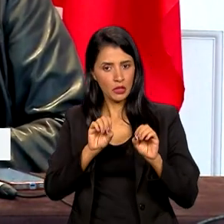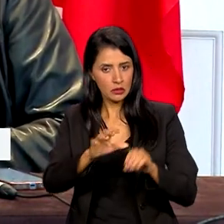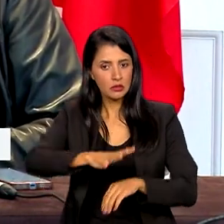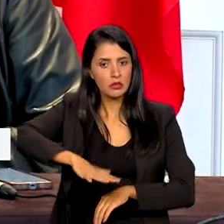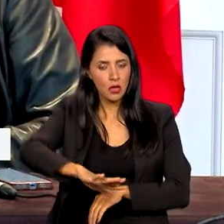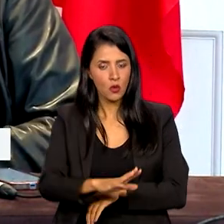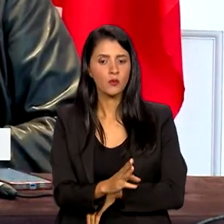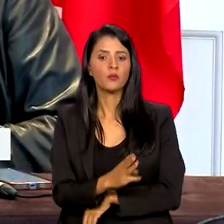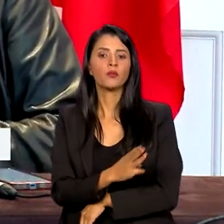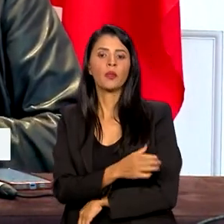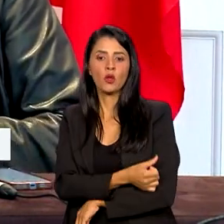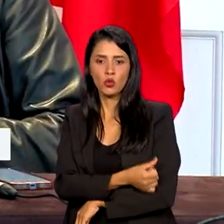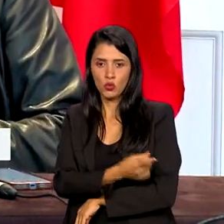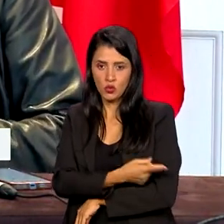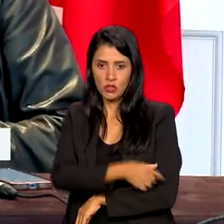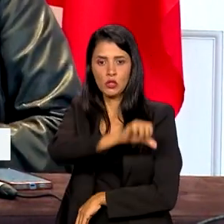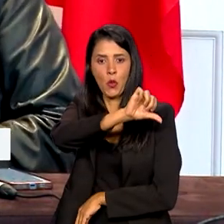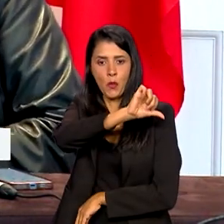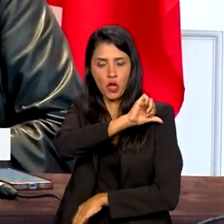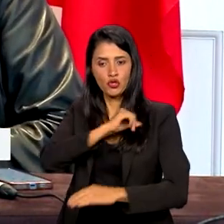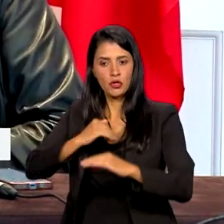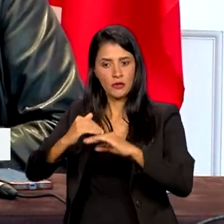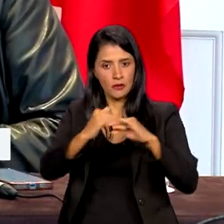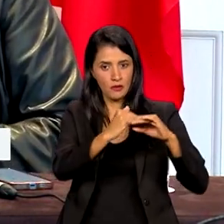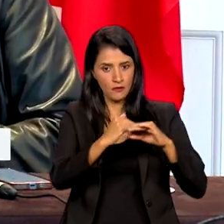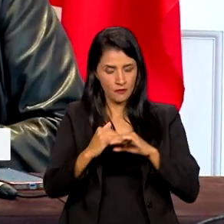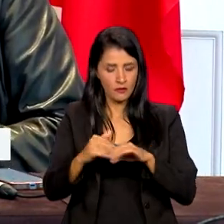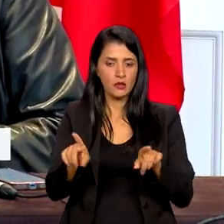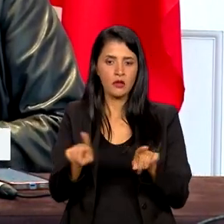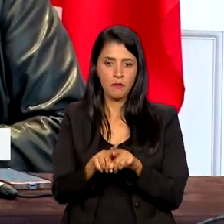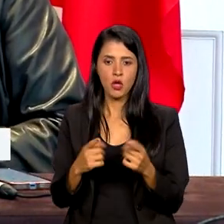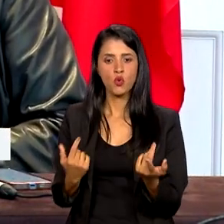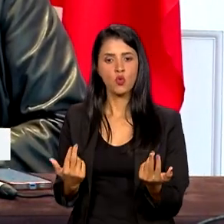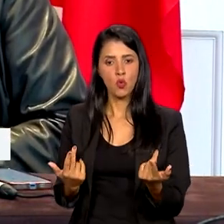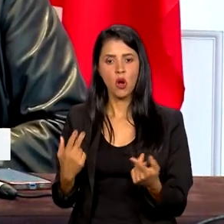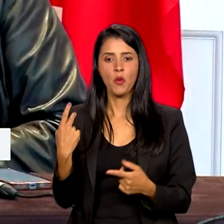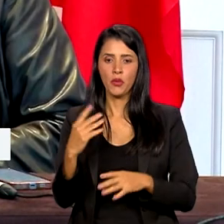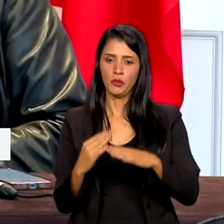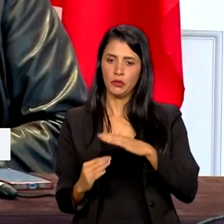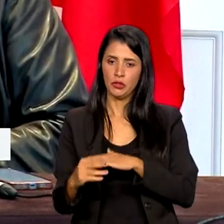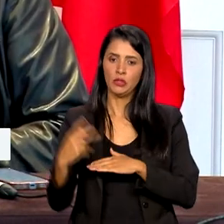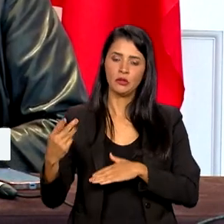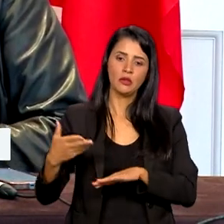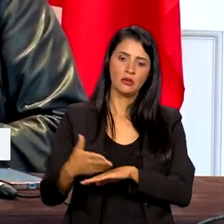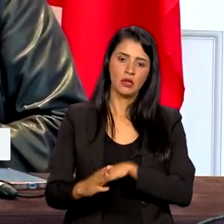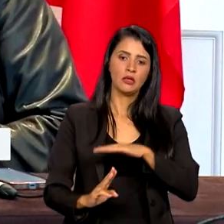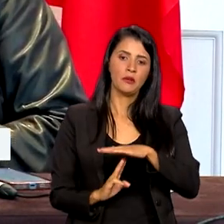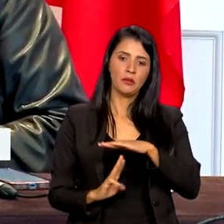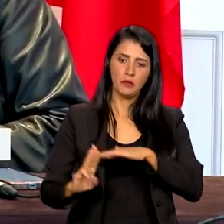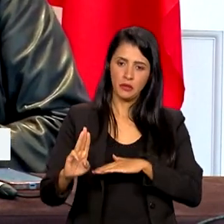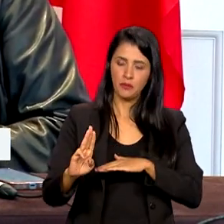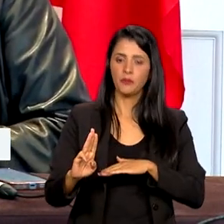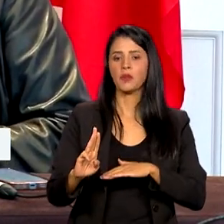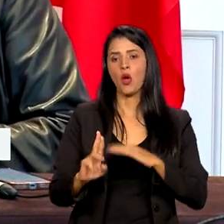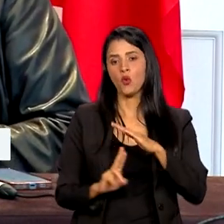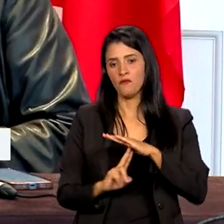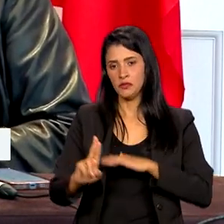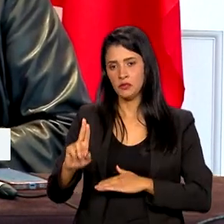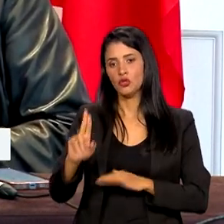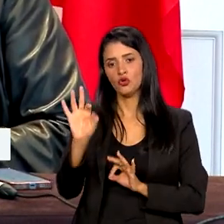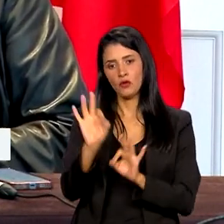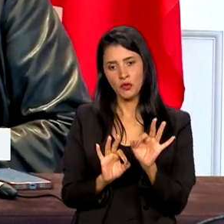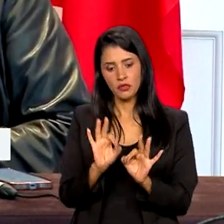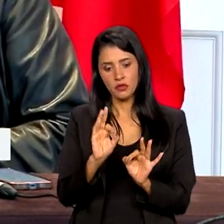da equivalência de mensalidades para os migrantes nas universidades. Então, nós vamos preparar um relatório, mandar